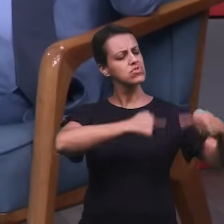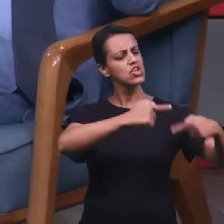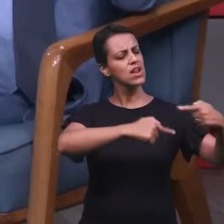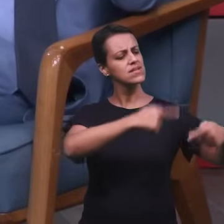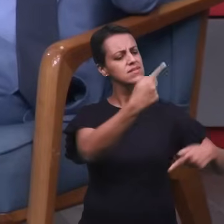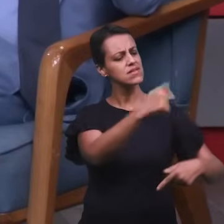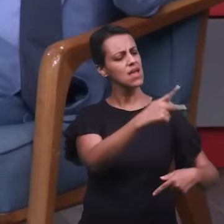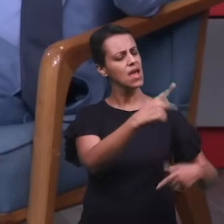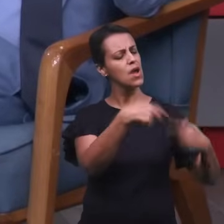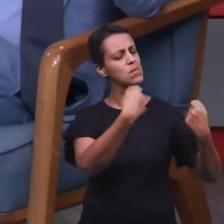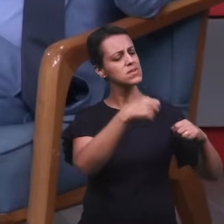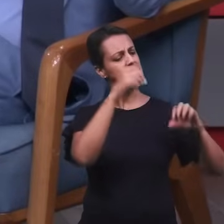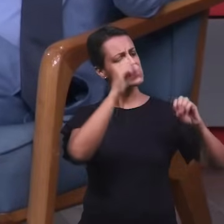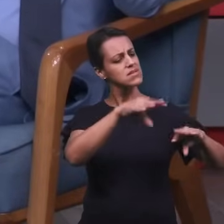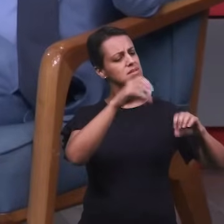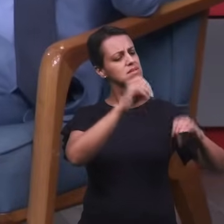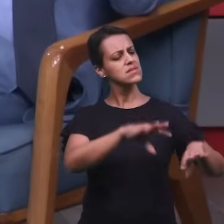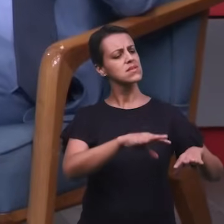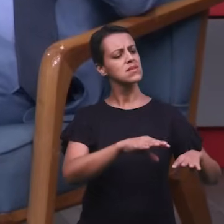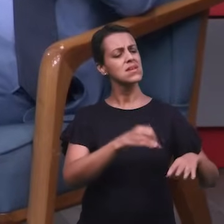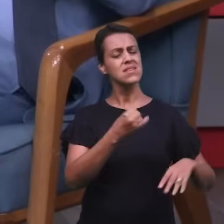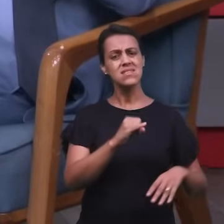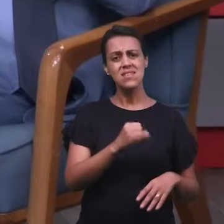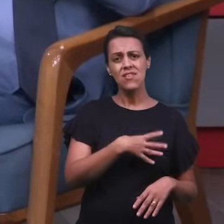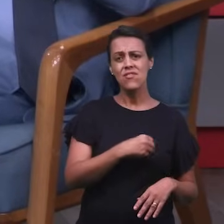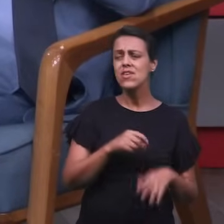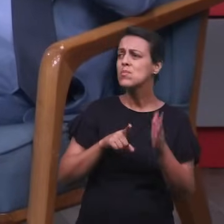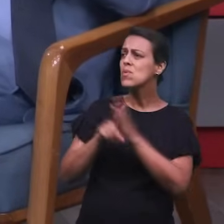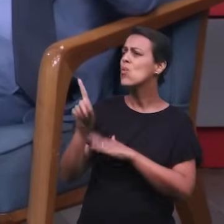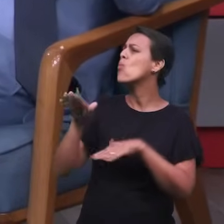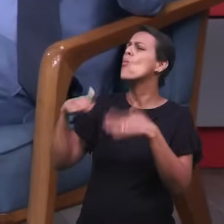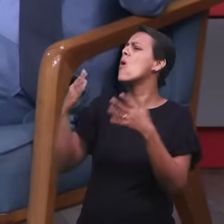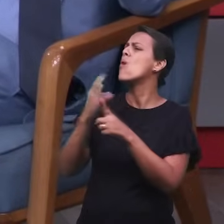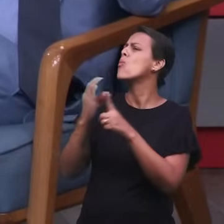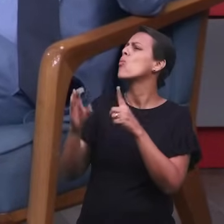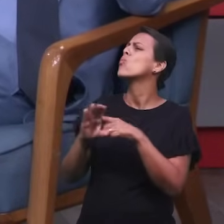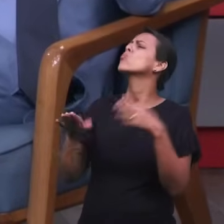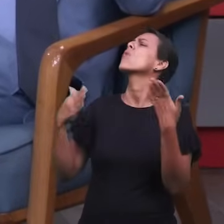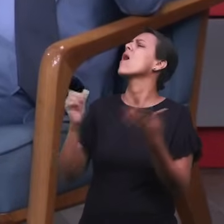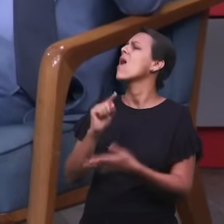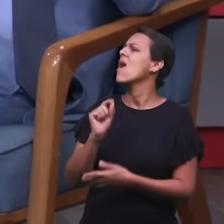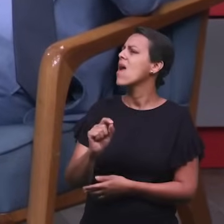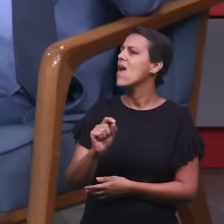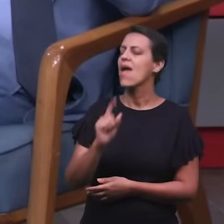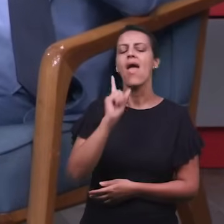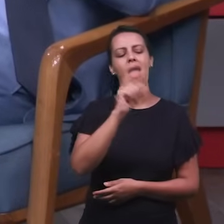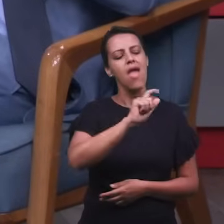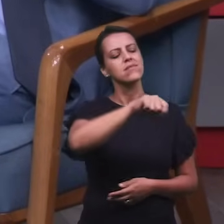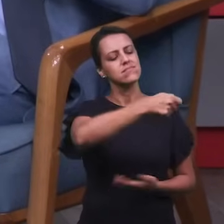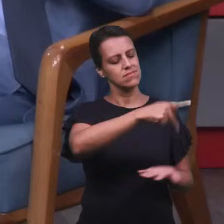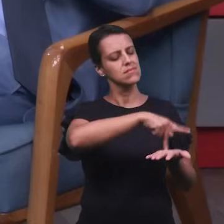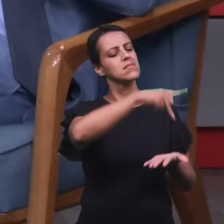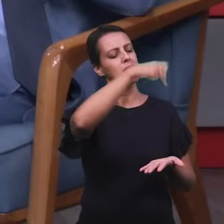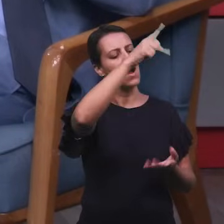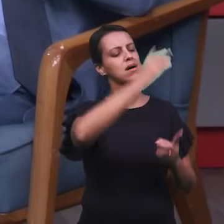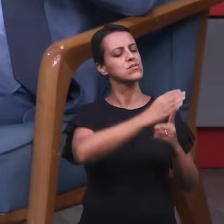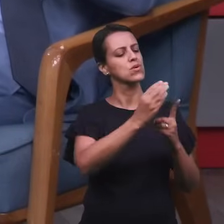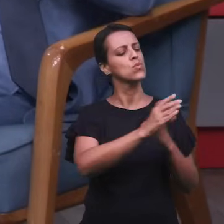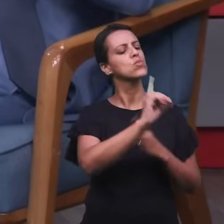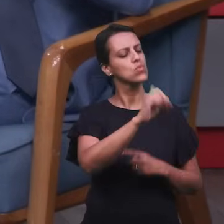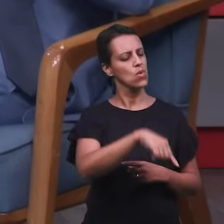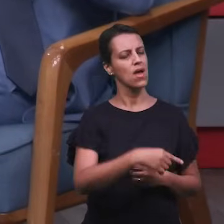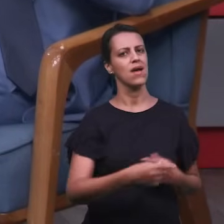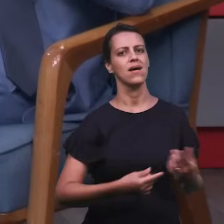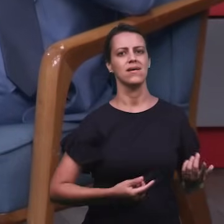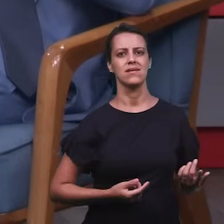tal. Quando eles perguntarem que culto é esse? Então, era o culto da Páscoa. Então, para a igreja agora,